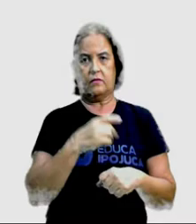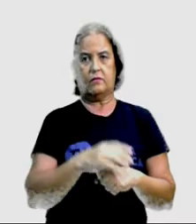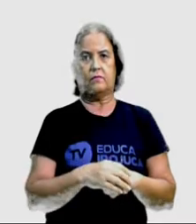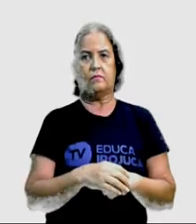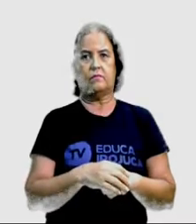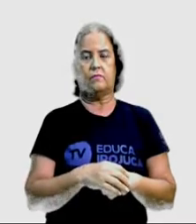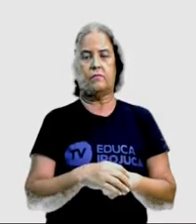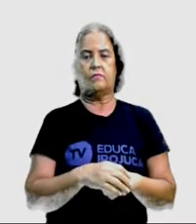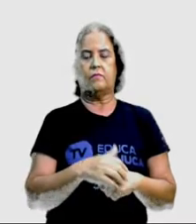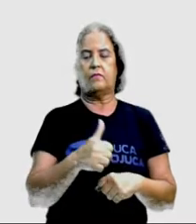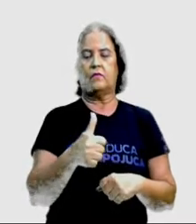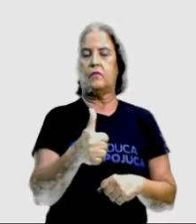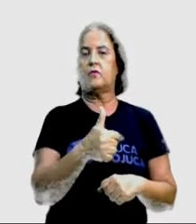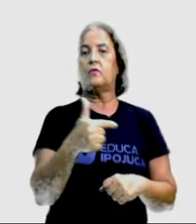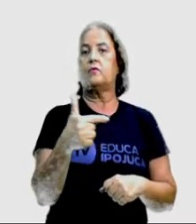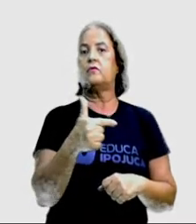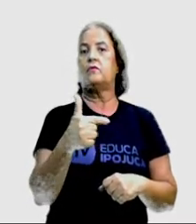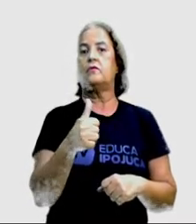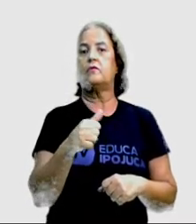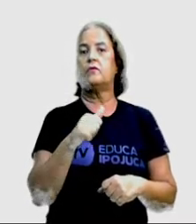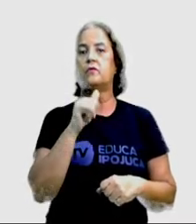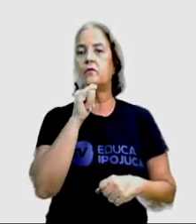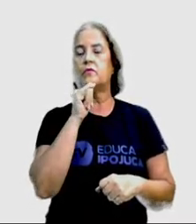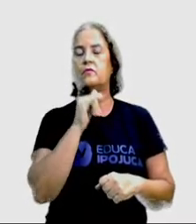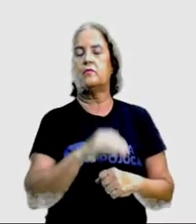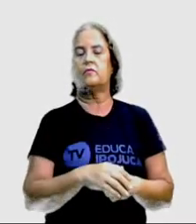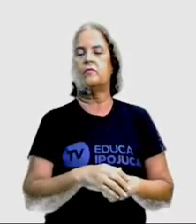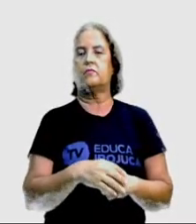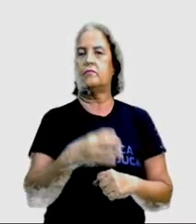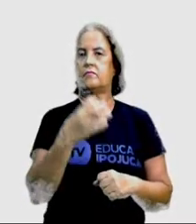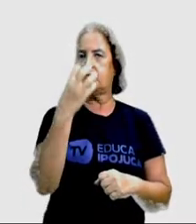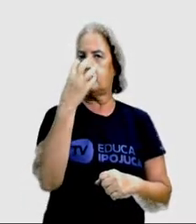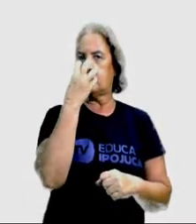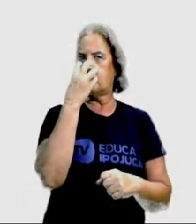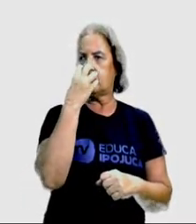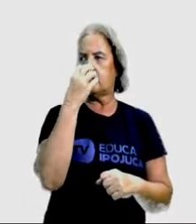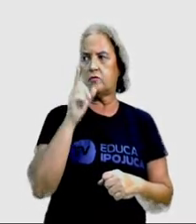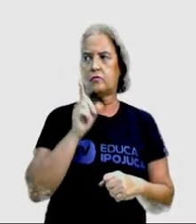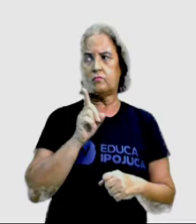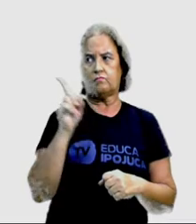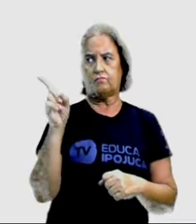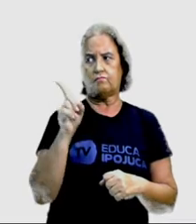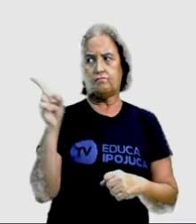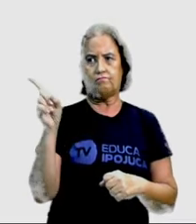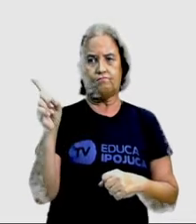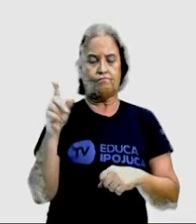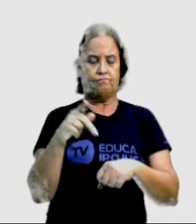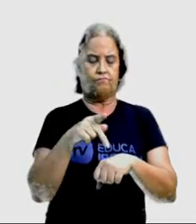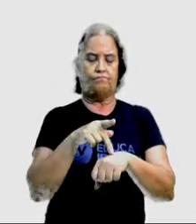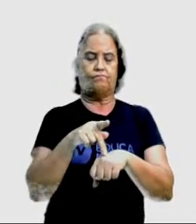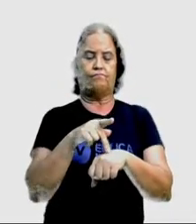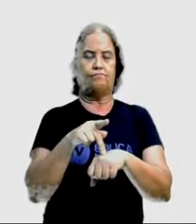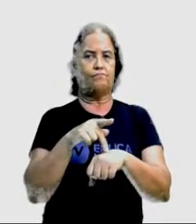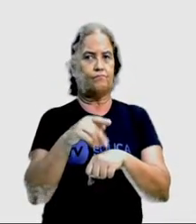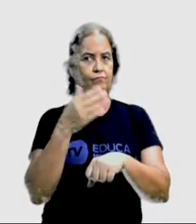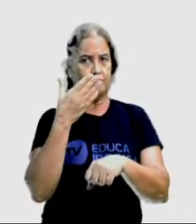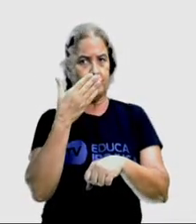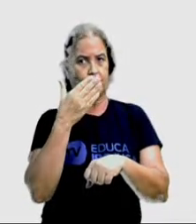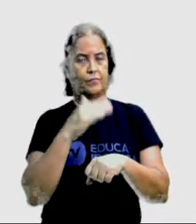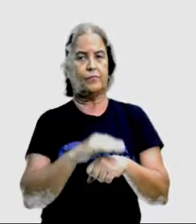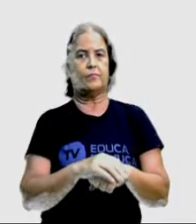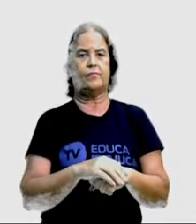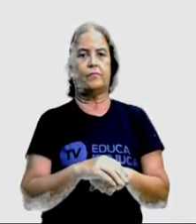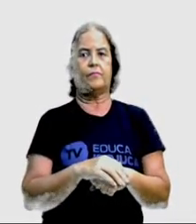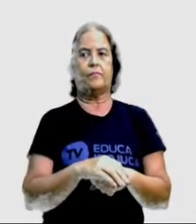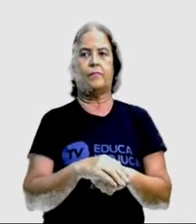exemplo, his dog is black. O cachorro dele é preto. Próximo exemplo, her